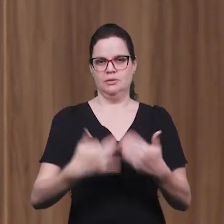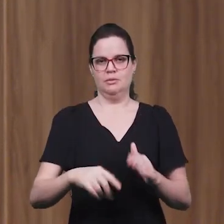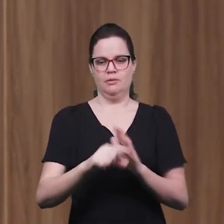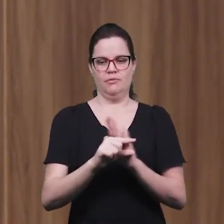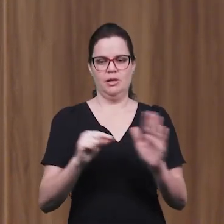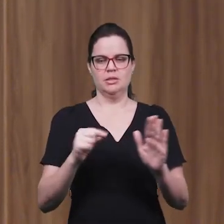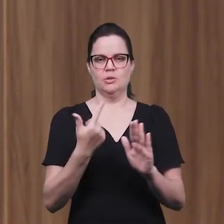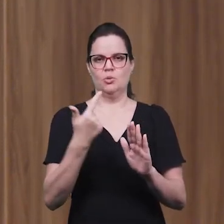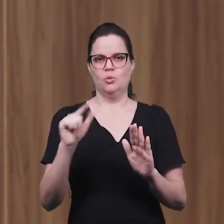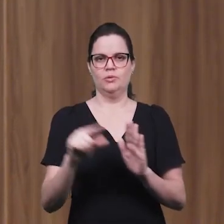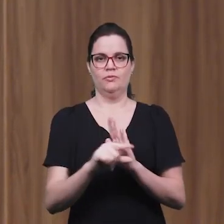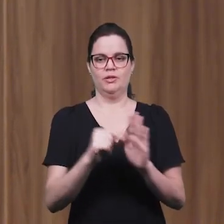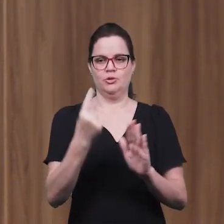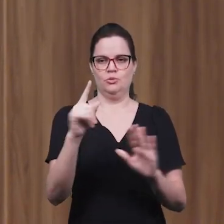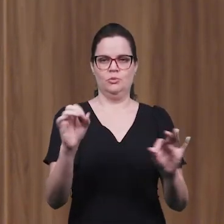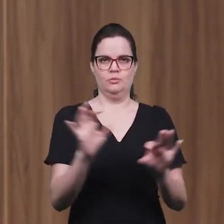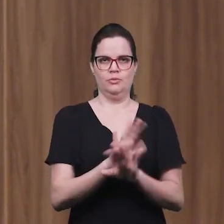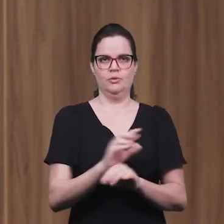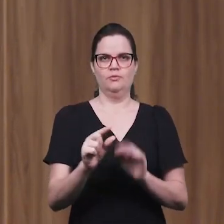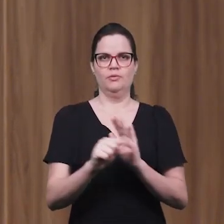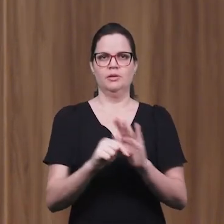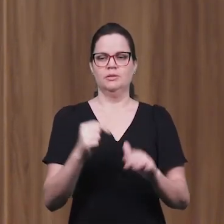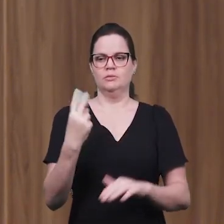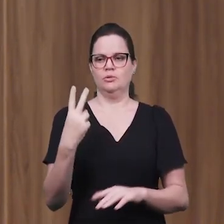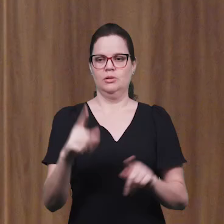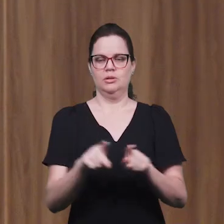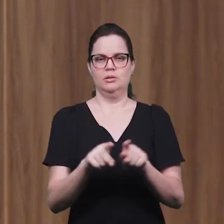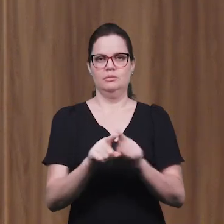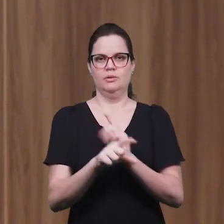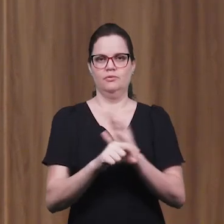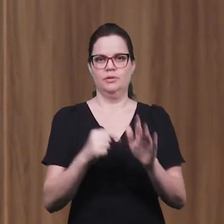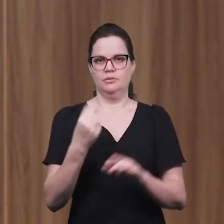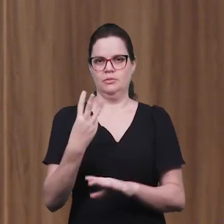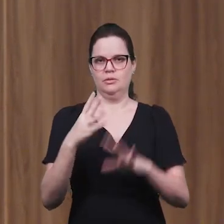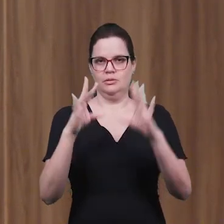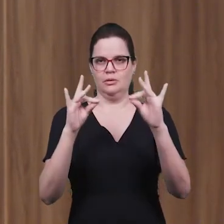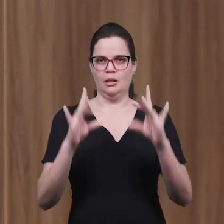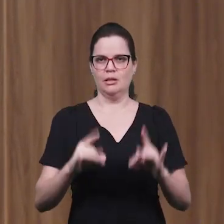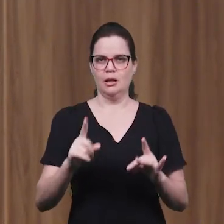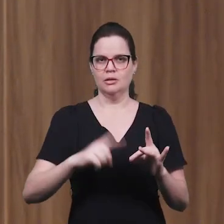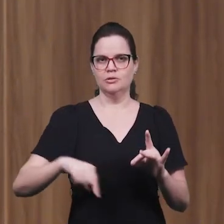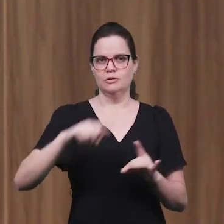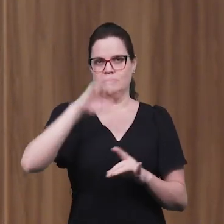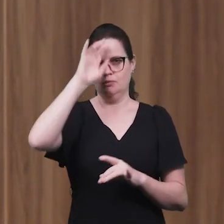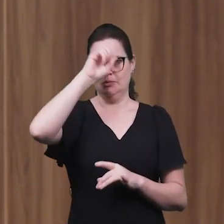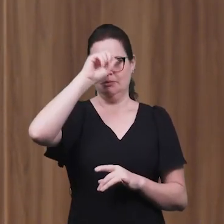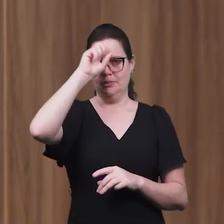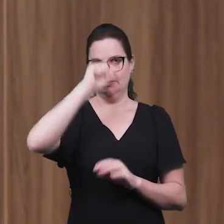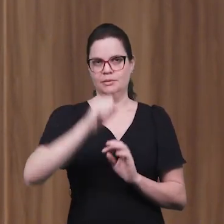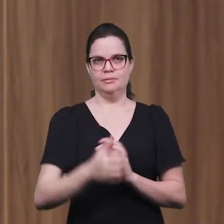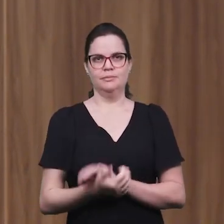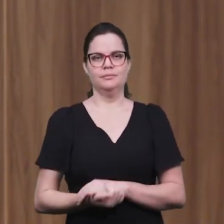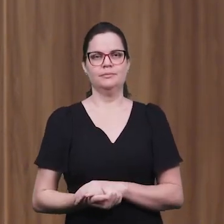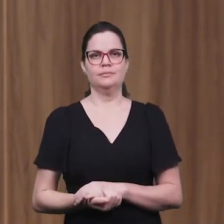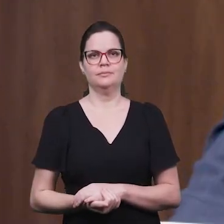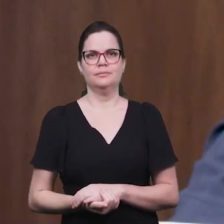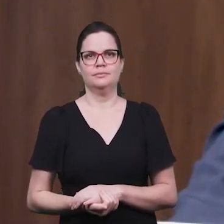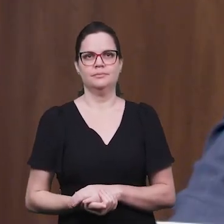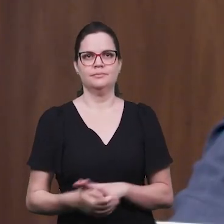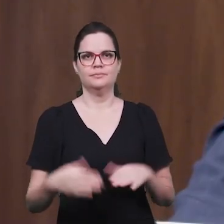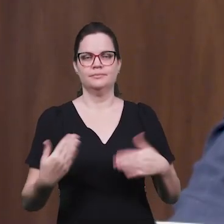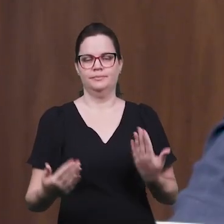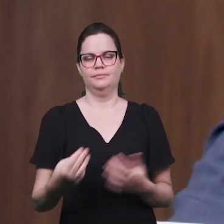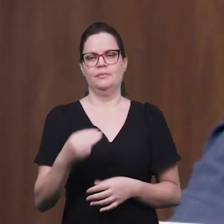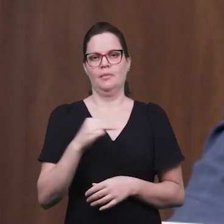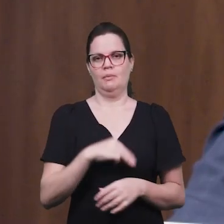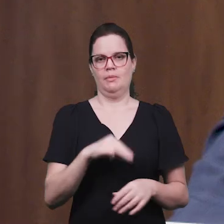né? Além do versículo 1, o 2 e o 3. Há muitos detalhes que nós vamos aprender agora. Isso. Meus queridos, em